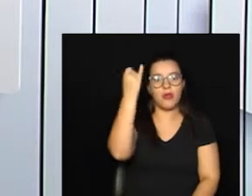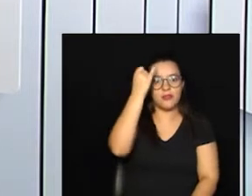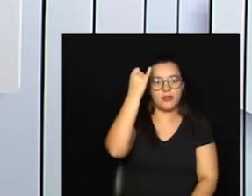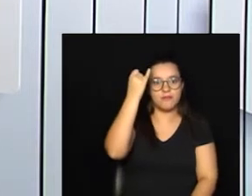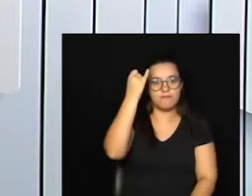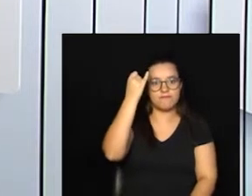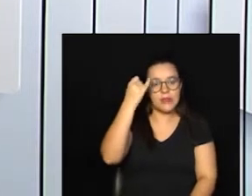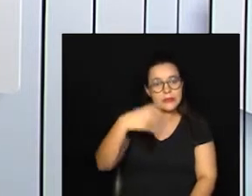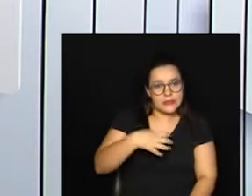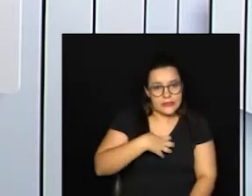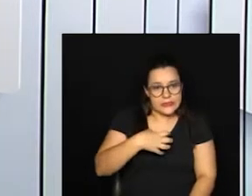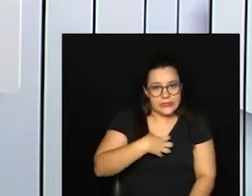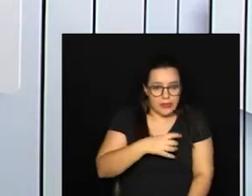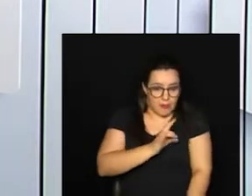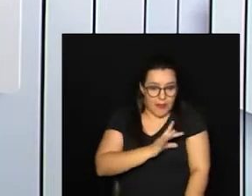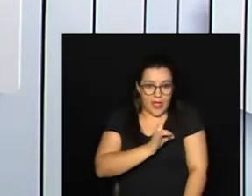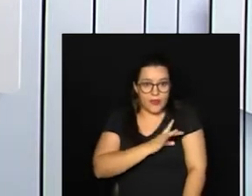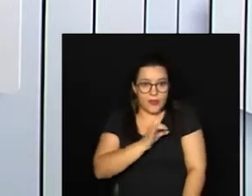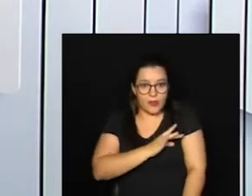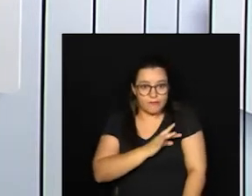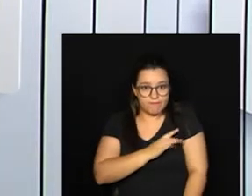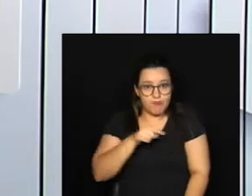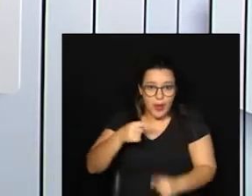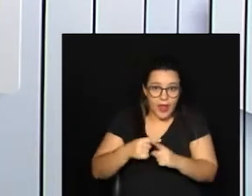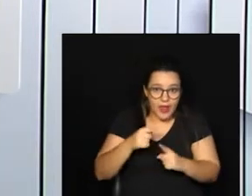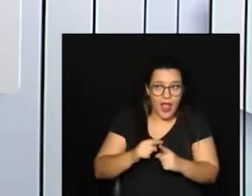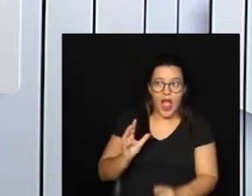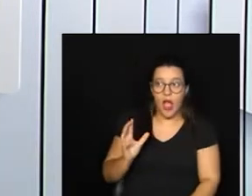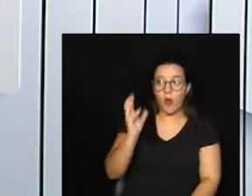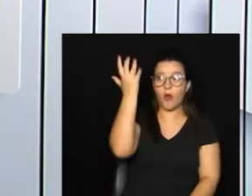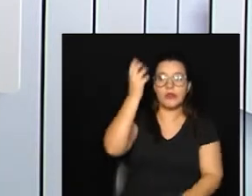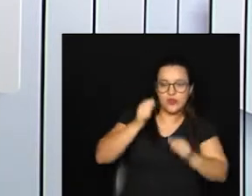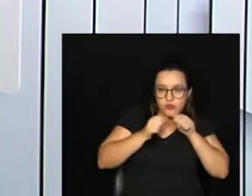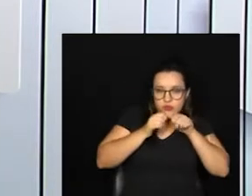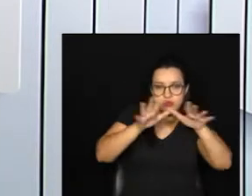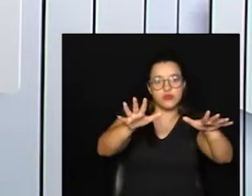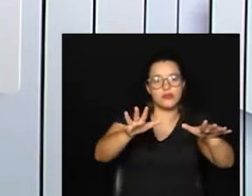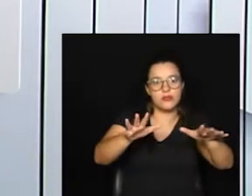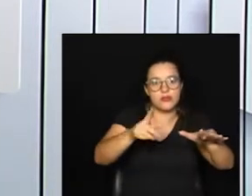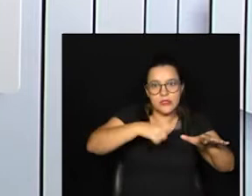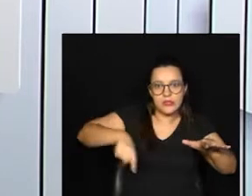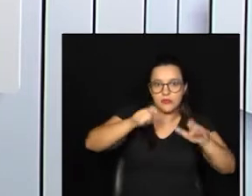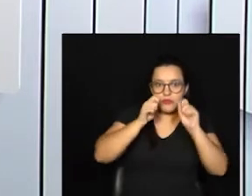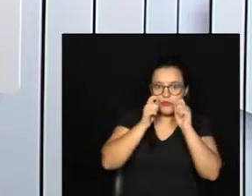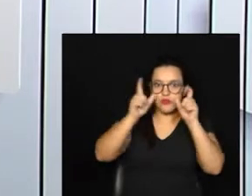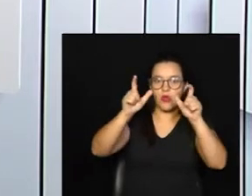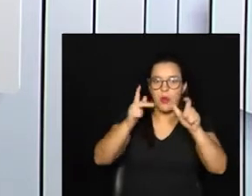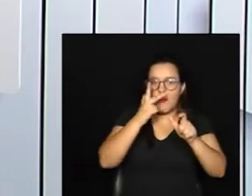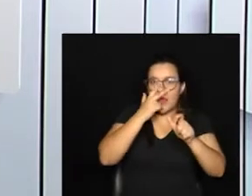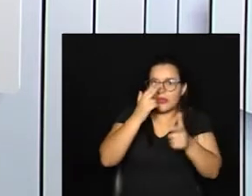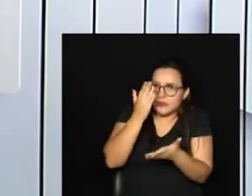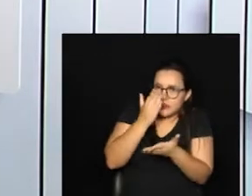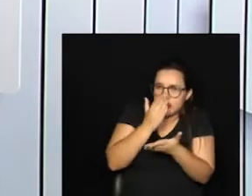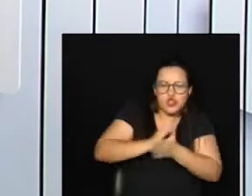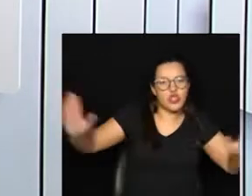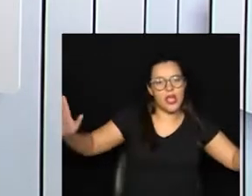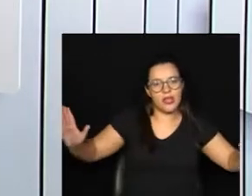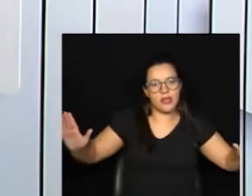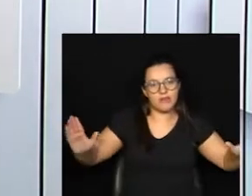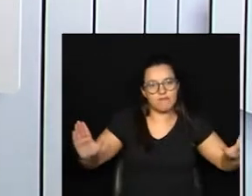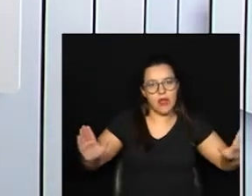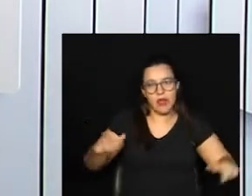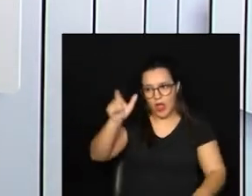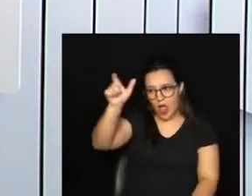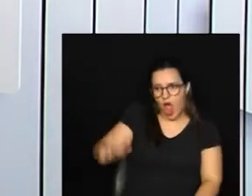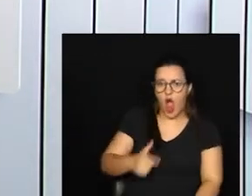a gente pode dizer que este caso fez com que se desse um basta, pelo menos para ter punições mais rígidas